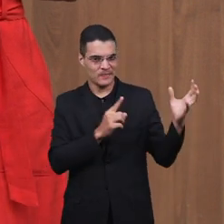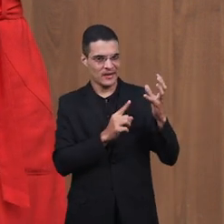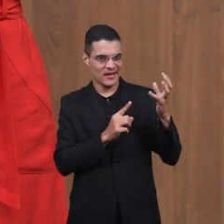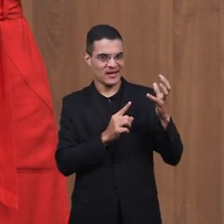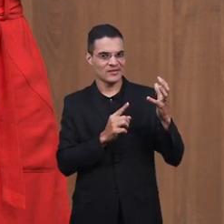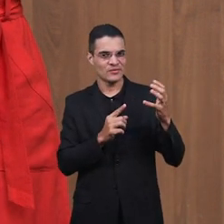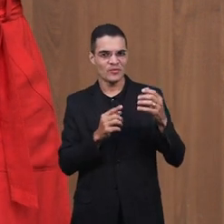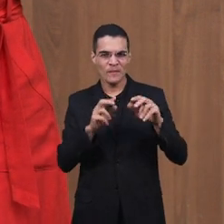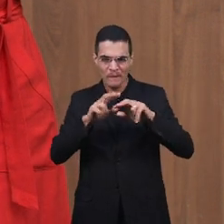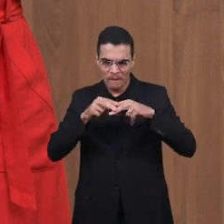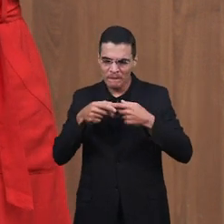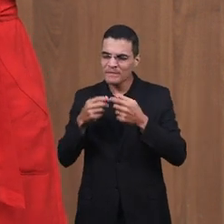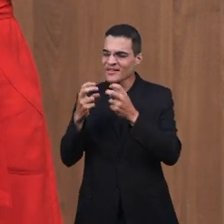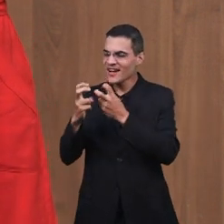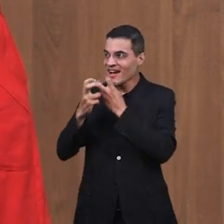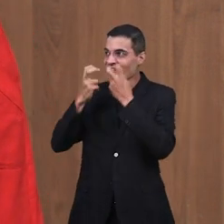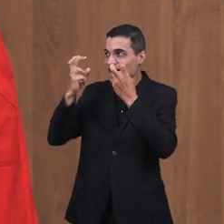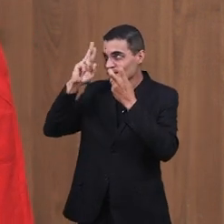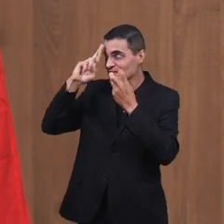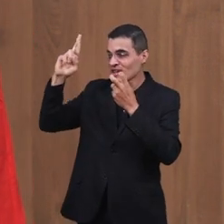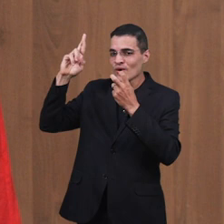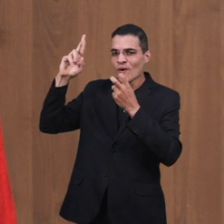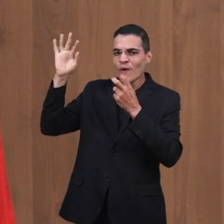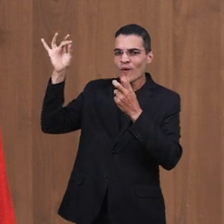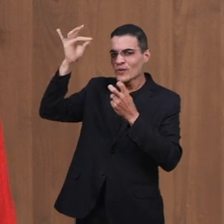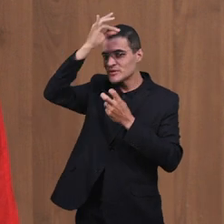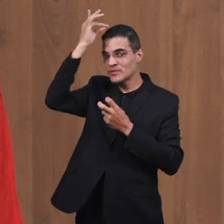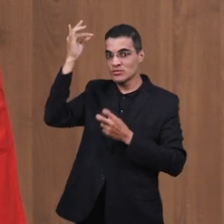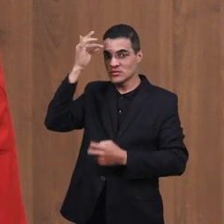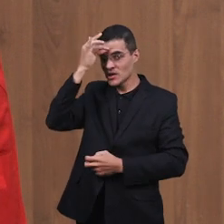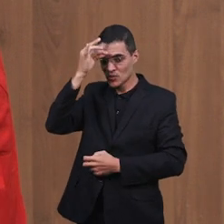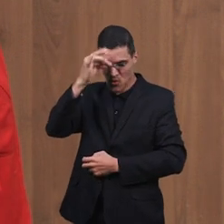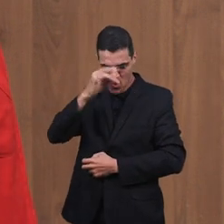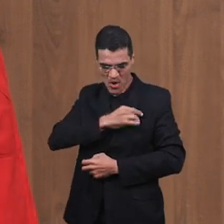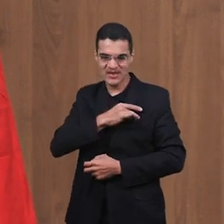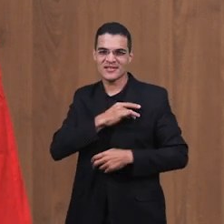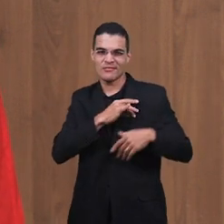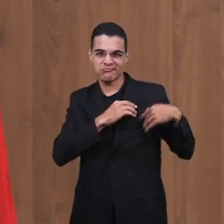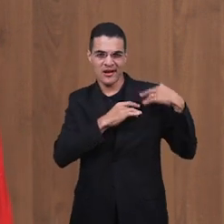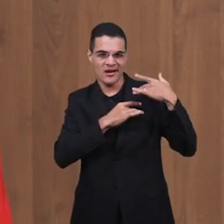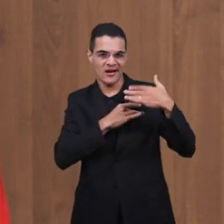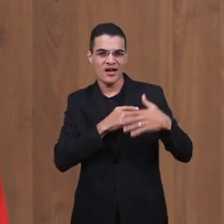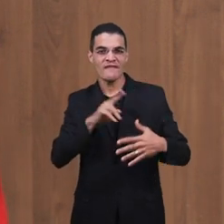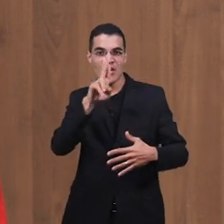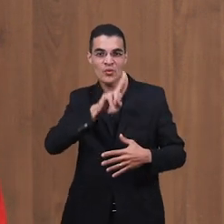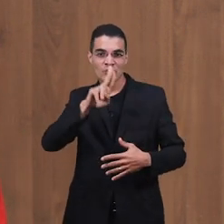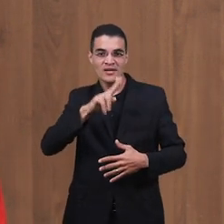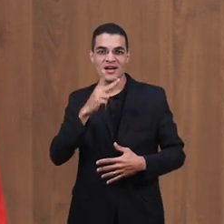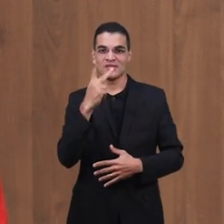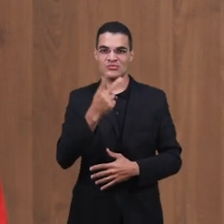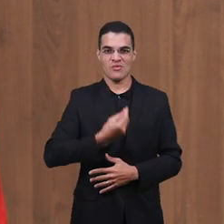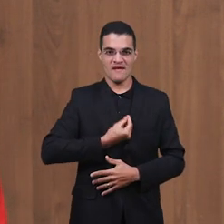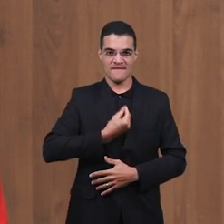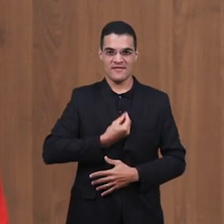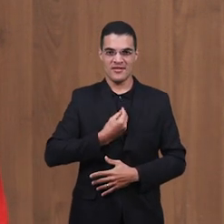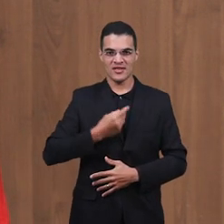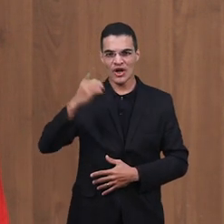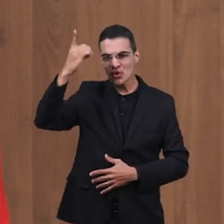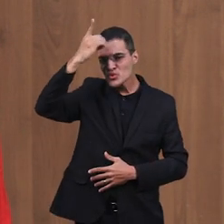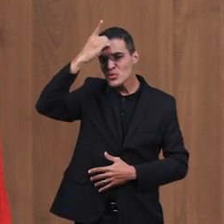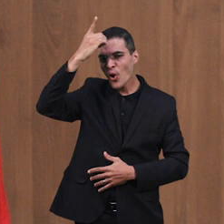Senhor para que Ele te batize com o Espírito Santo e te use com poder nos dons